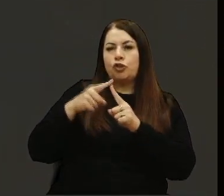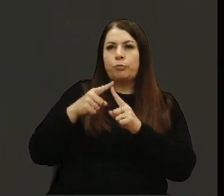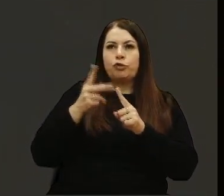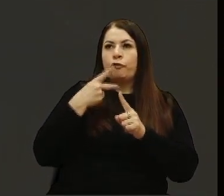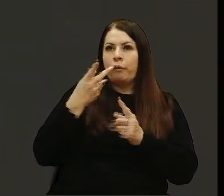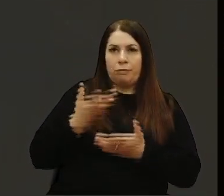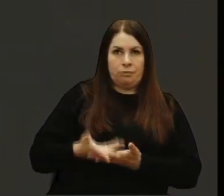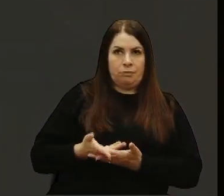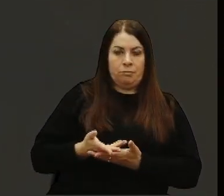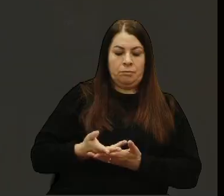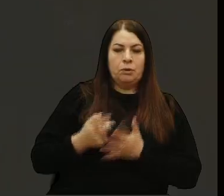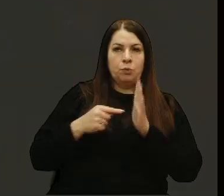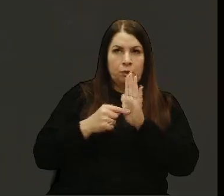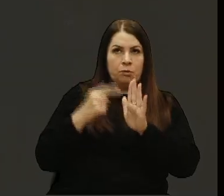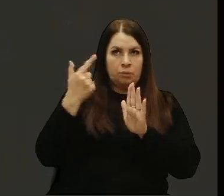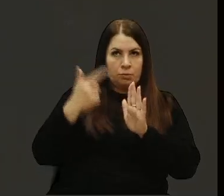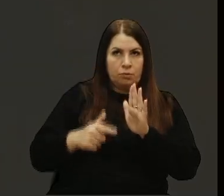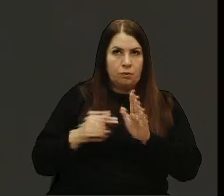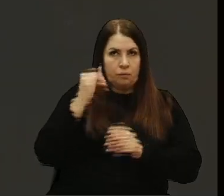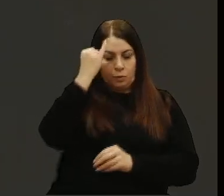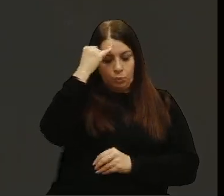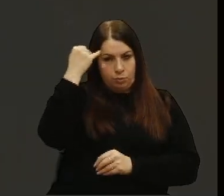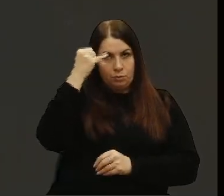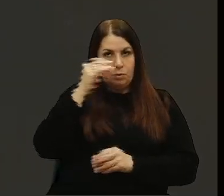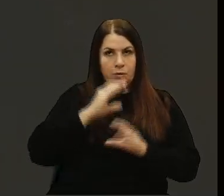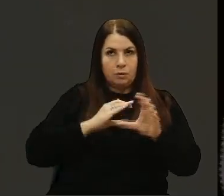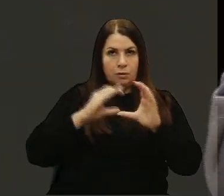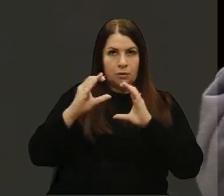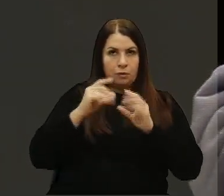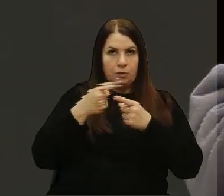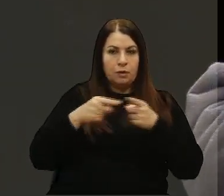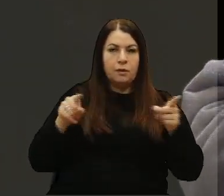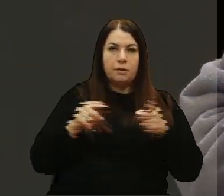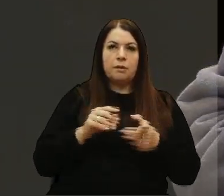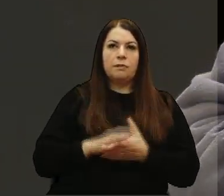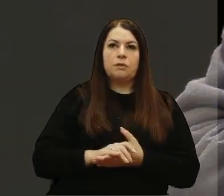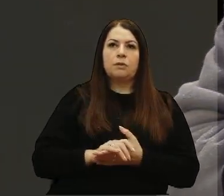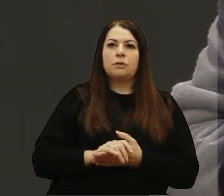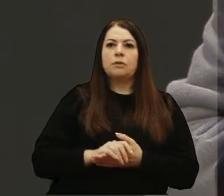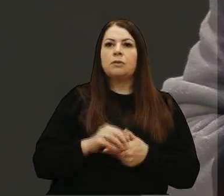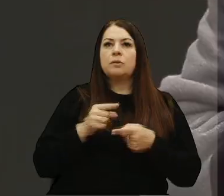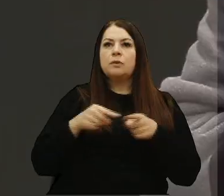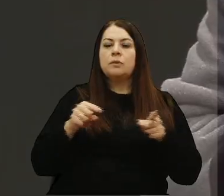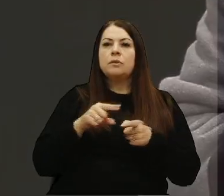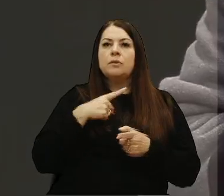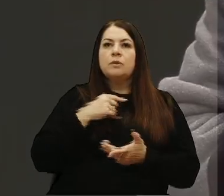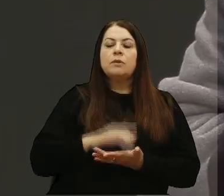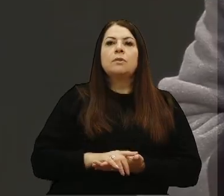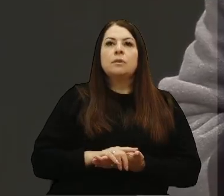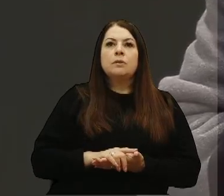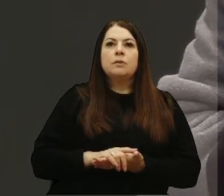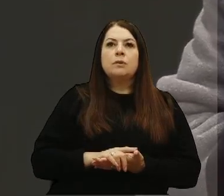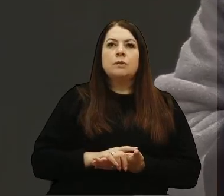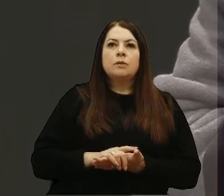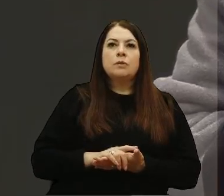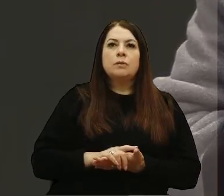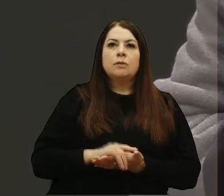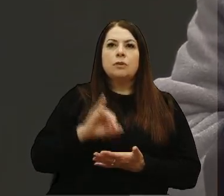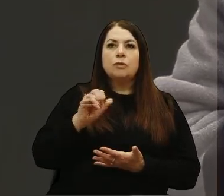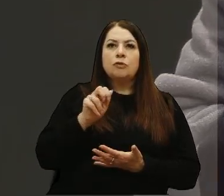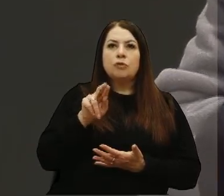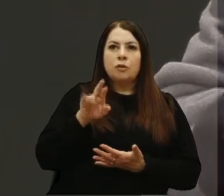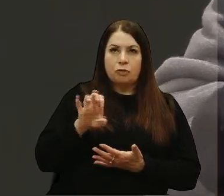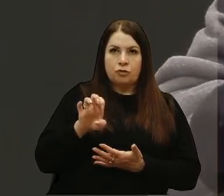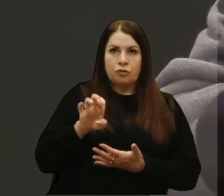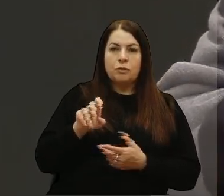discurso. Eu trago novamente, Zé D'Ambrosio, o senhor que é cantor, uma das músicas que mais eu gosto, que é de Jorge